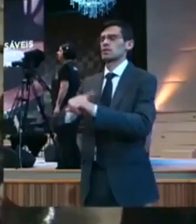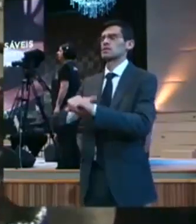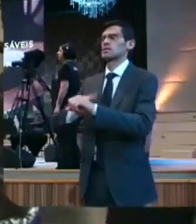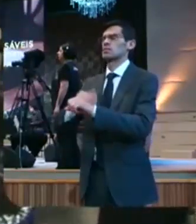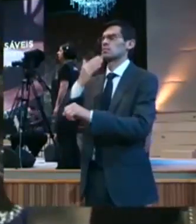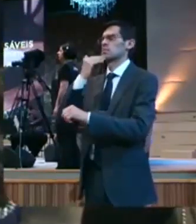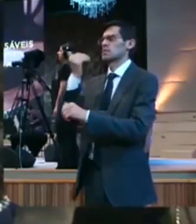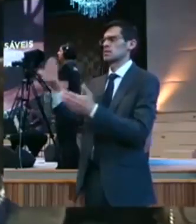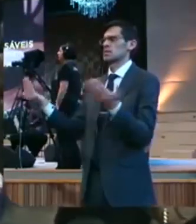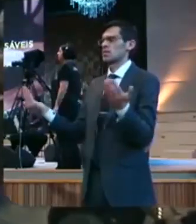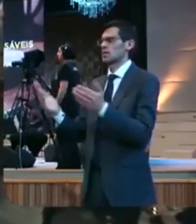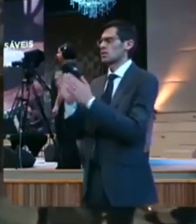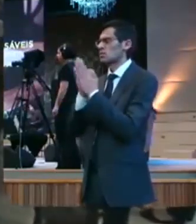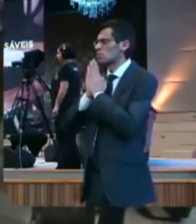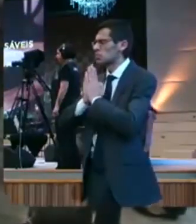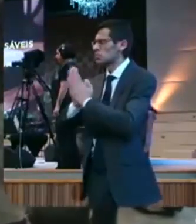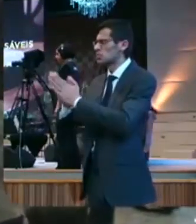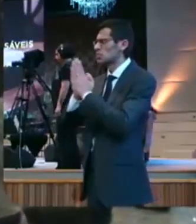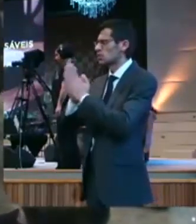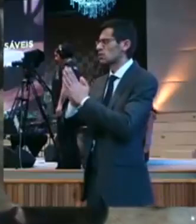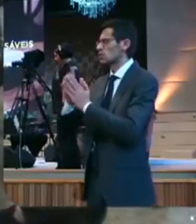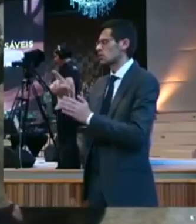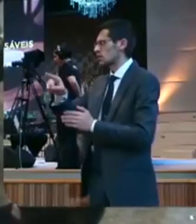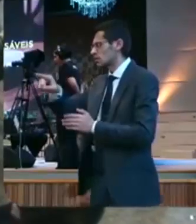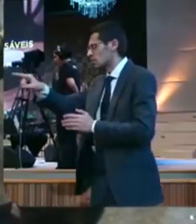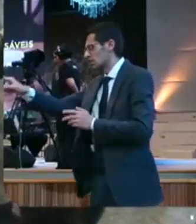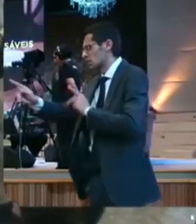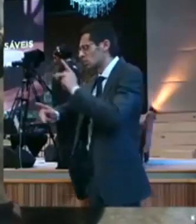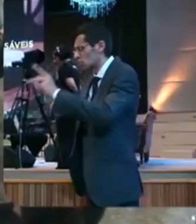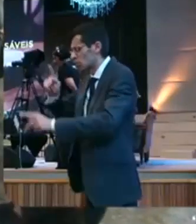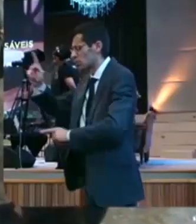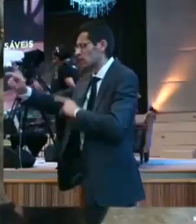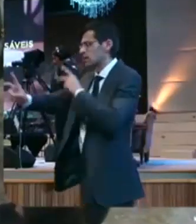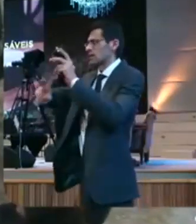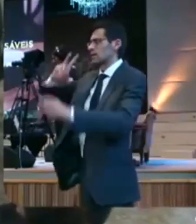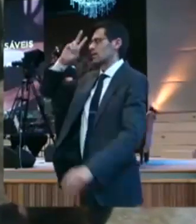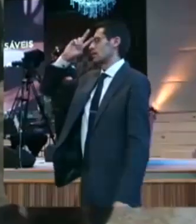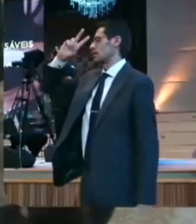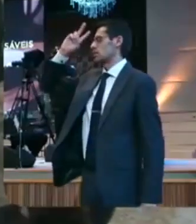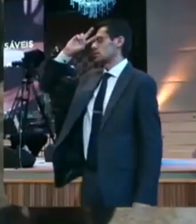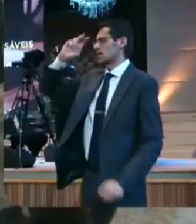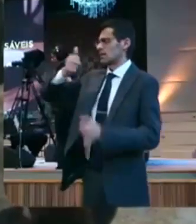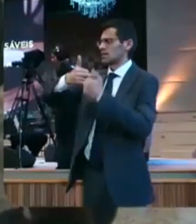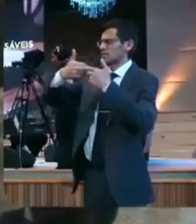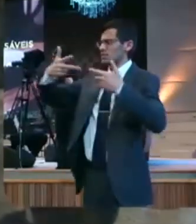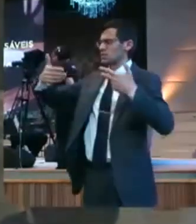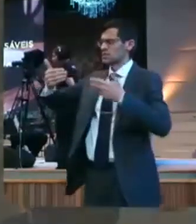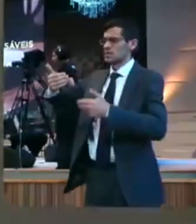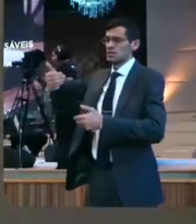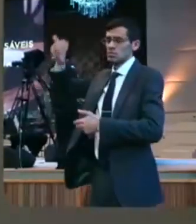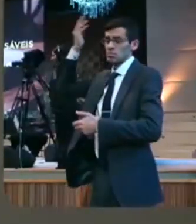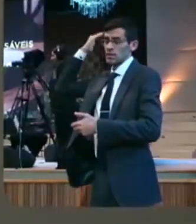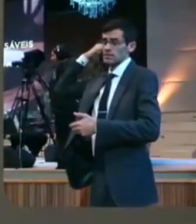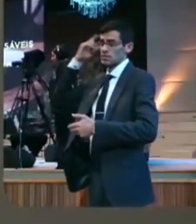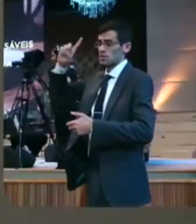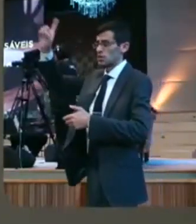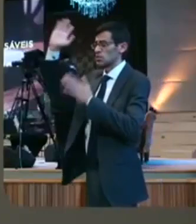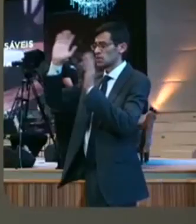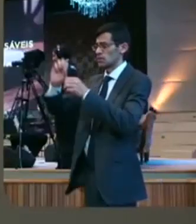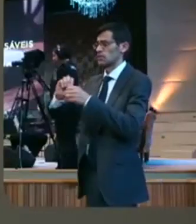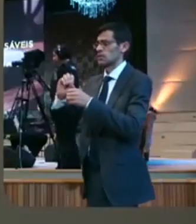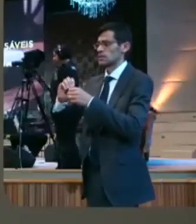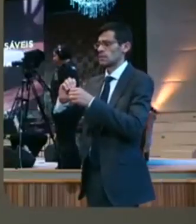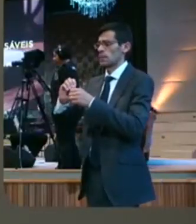pedir, Senhor, faz o teu povo lembrar as coisas que o Senhor já fez, de modo que